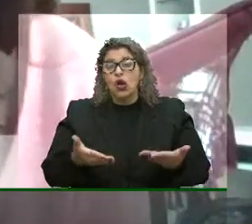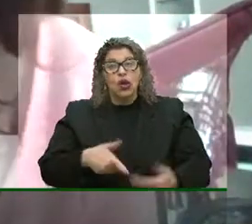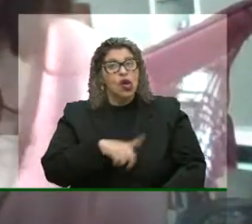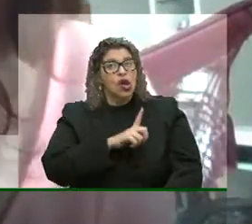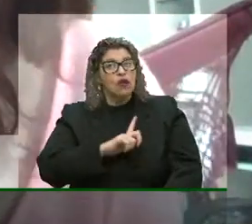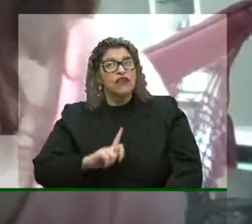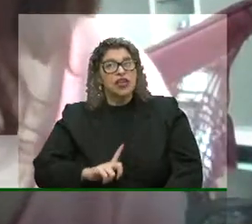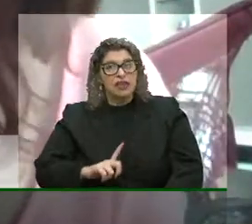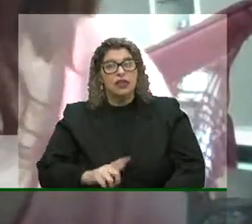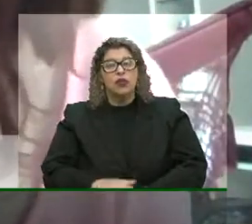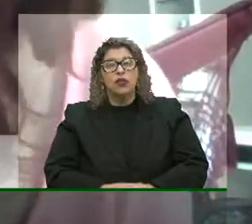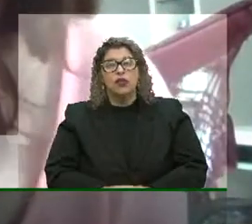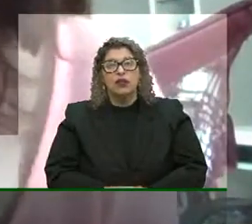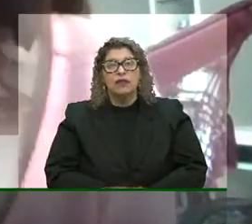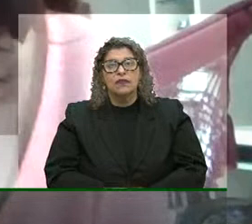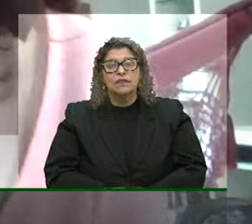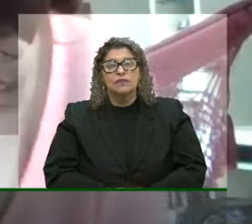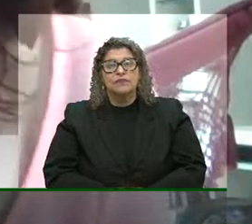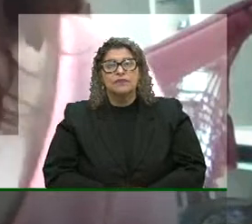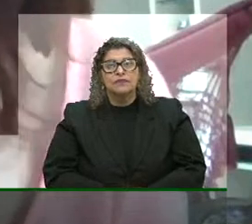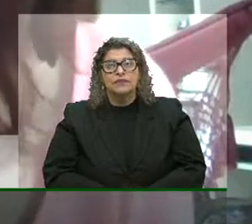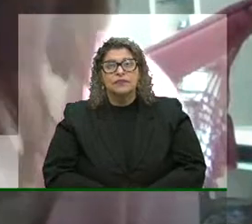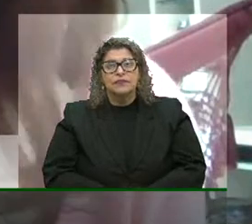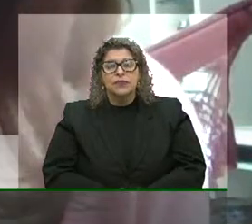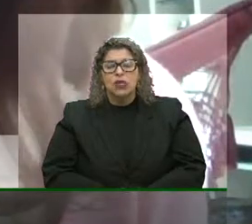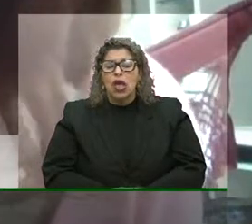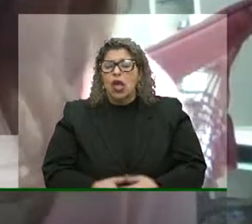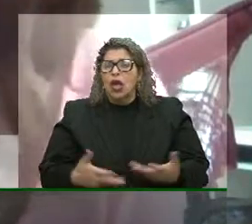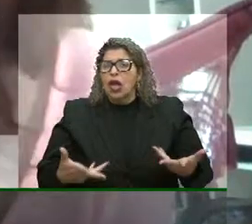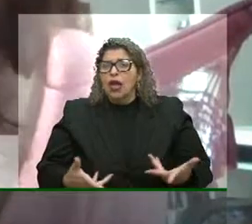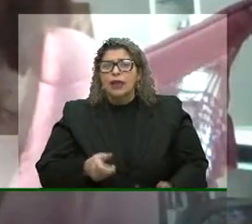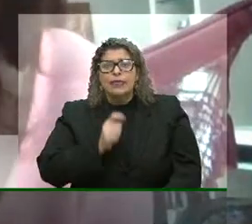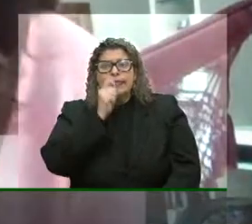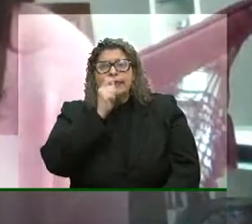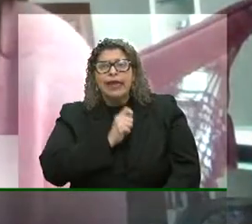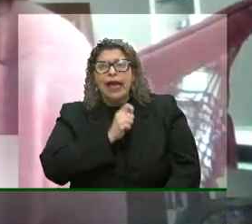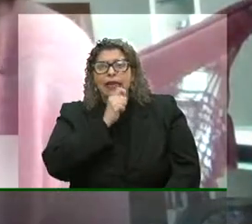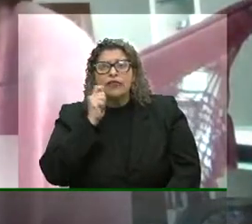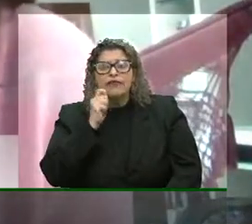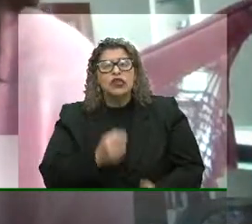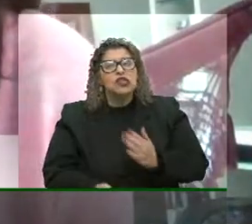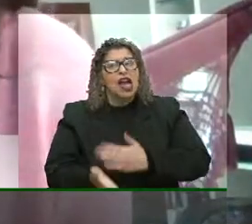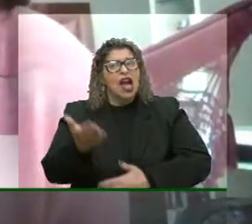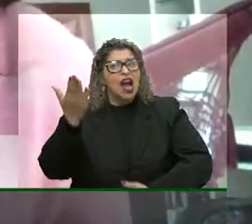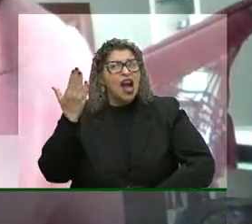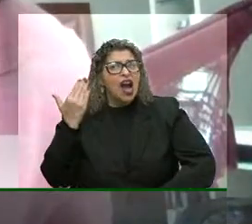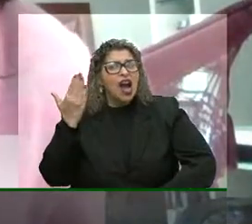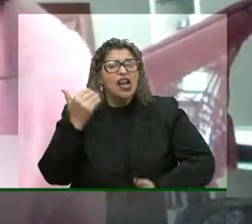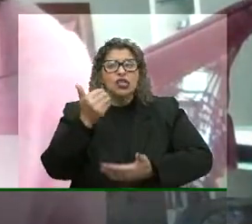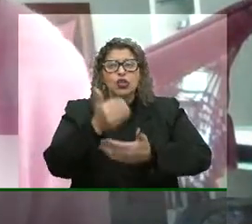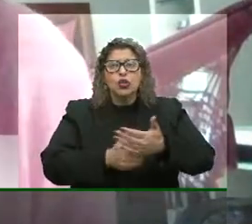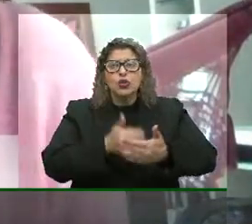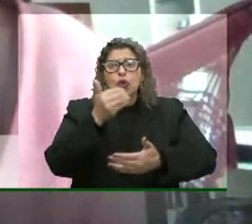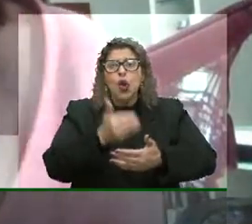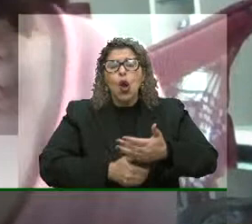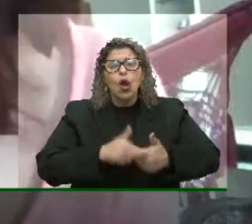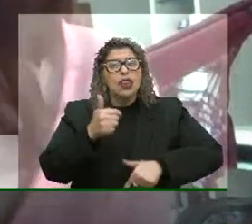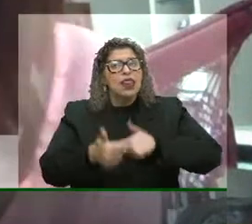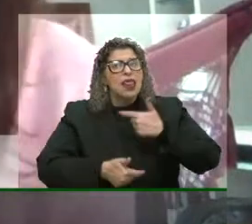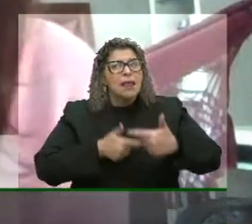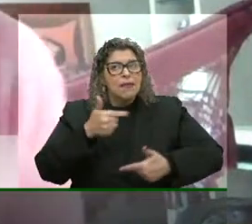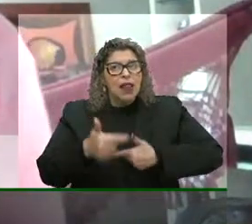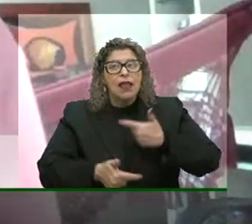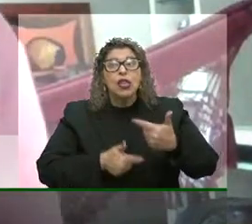governador, além dos sacrifícios que pediu, desde desconto de trabalhadoras